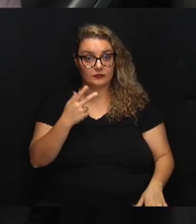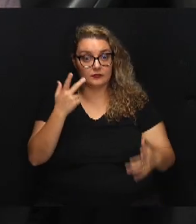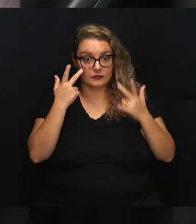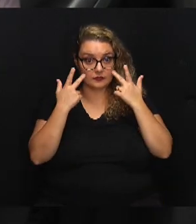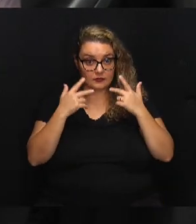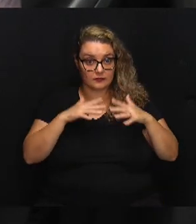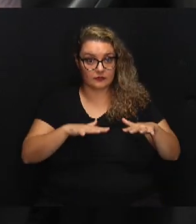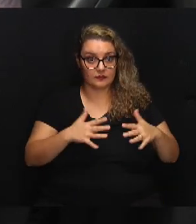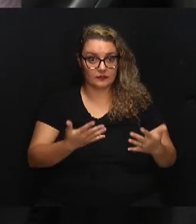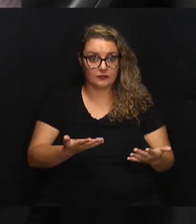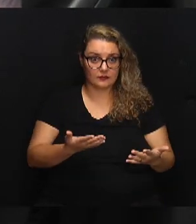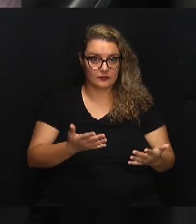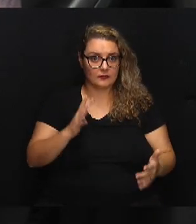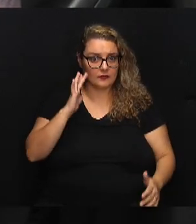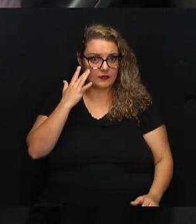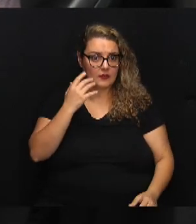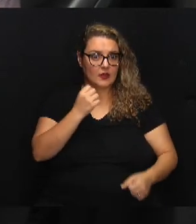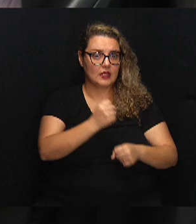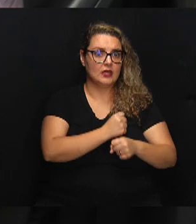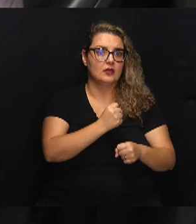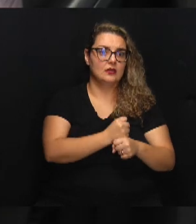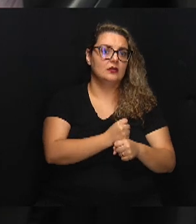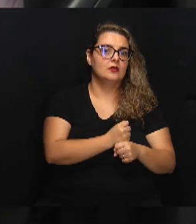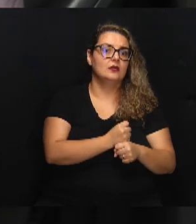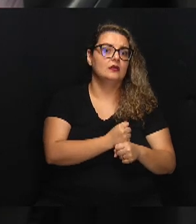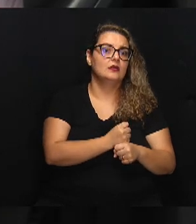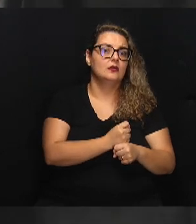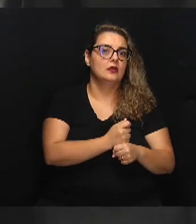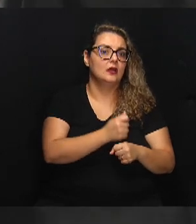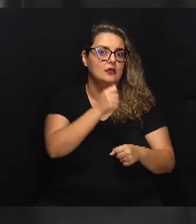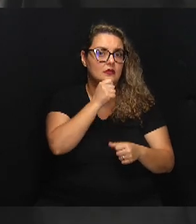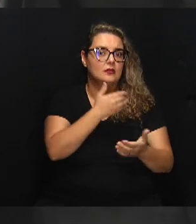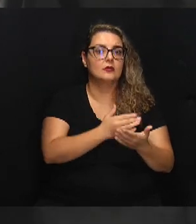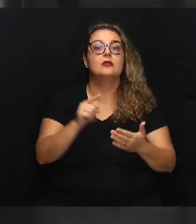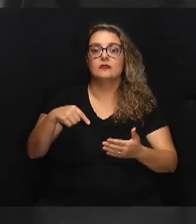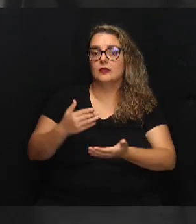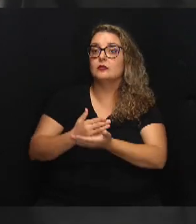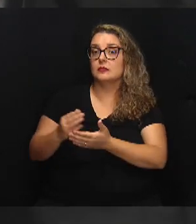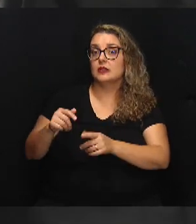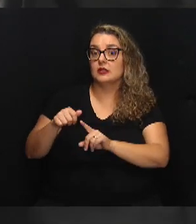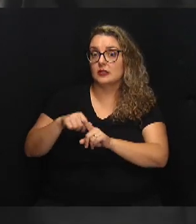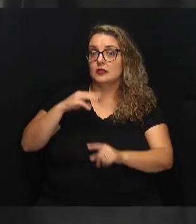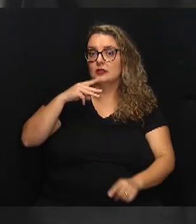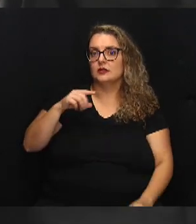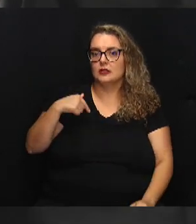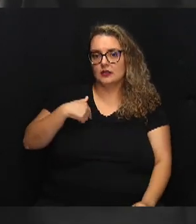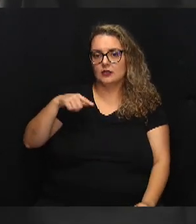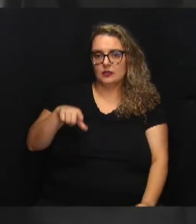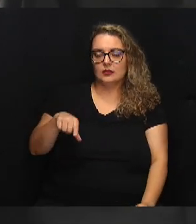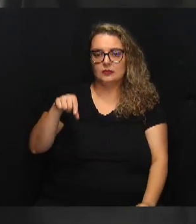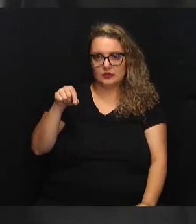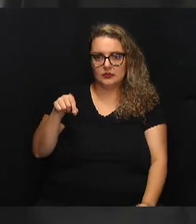para você? Apesar que eu acho que o ano letivo na Unicamp não começou ainda, né? Vai começar agora em março, né? Certo. Eu optei